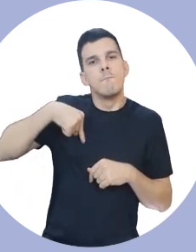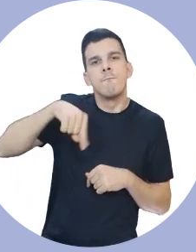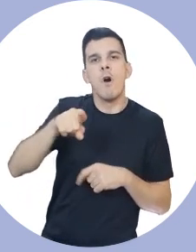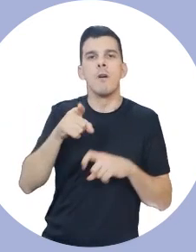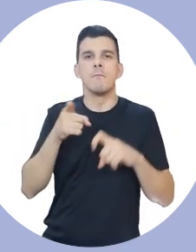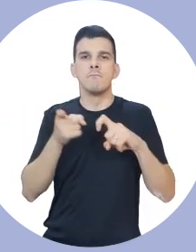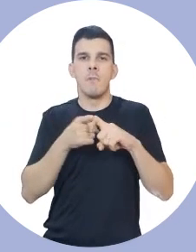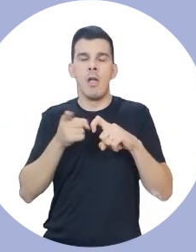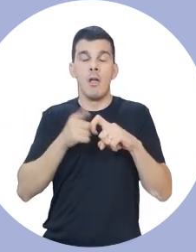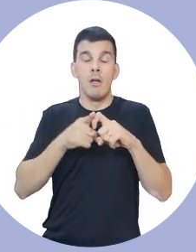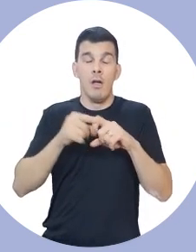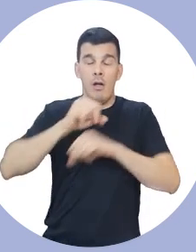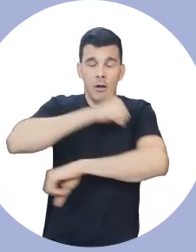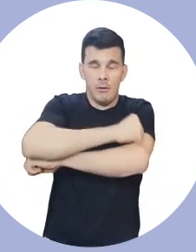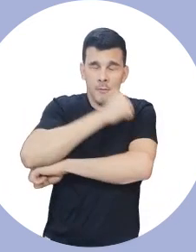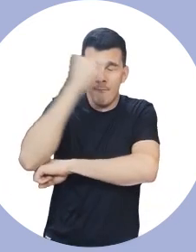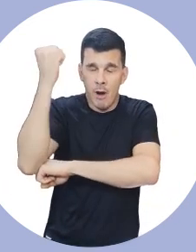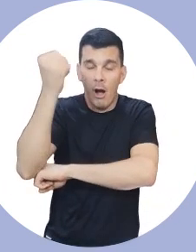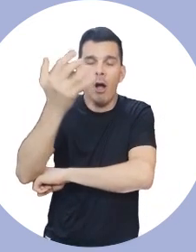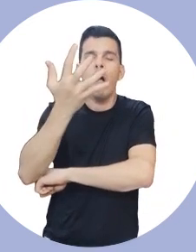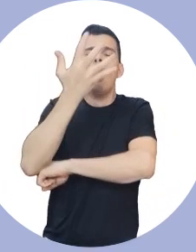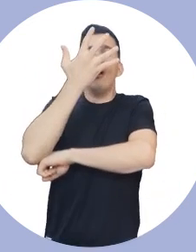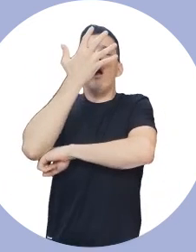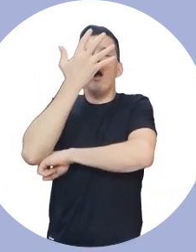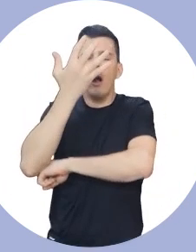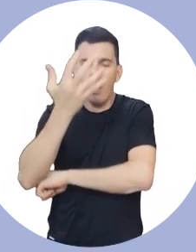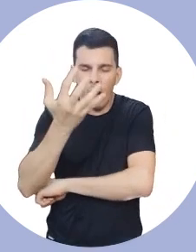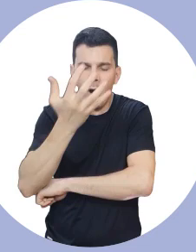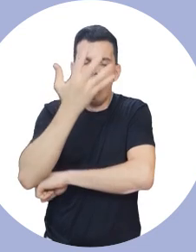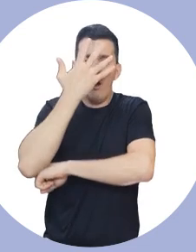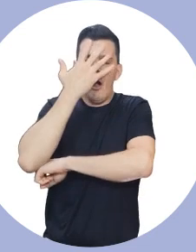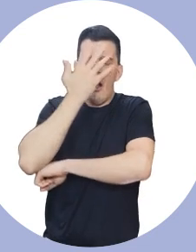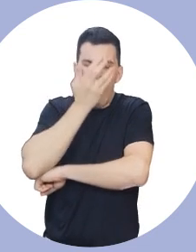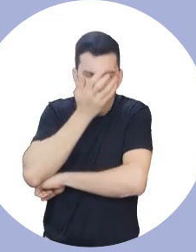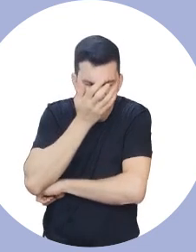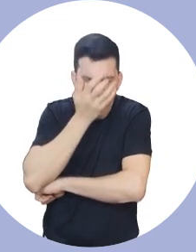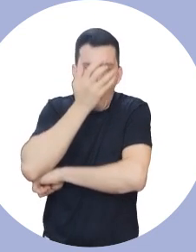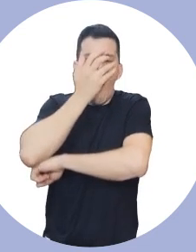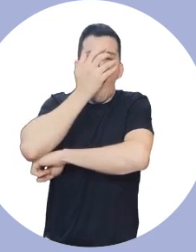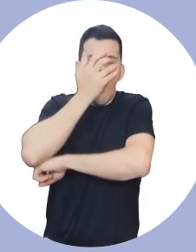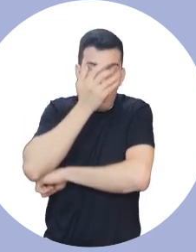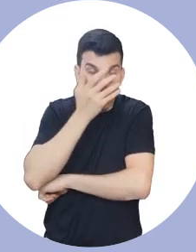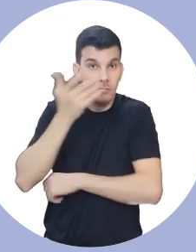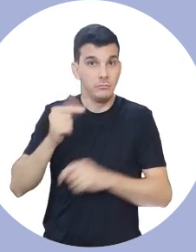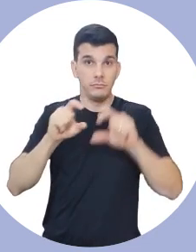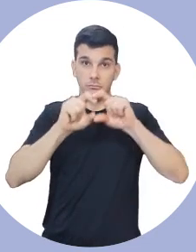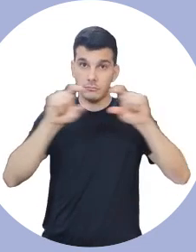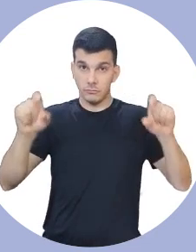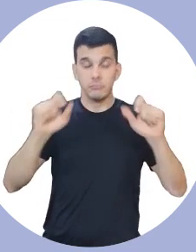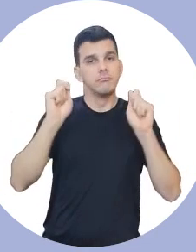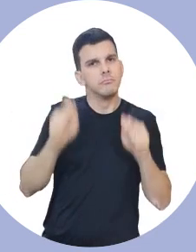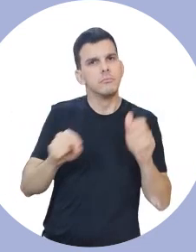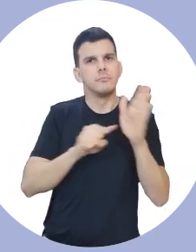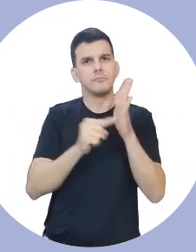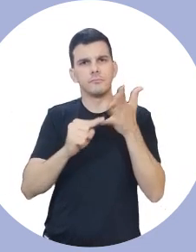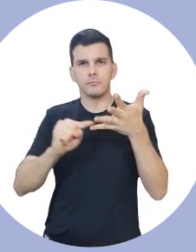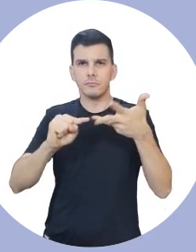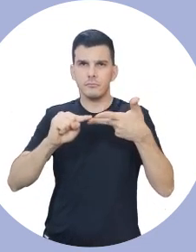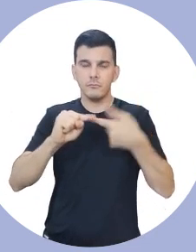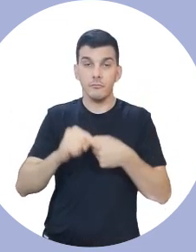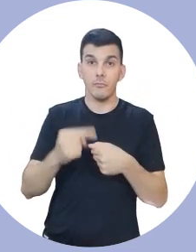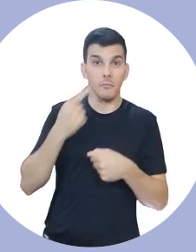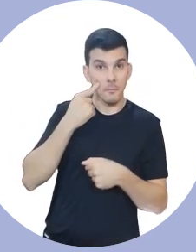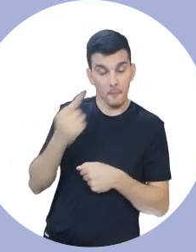Saí correndo à procura de janela aberta para poder voltar a respirar. O trecho sublinhado poderia ser descrito